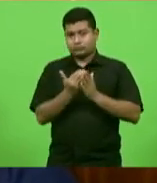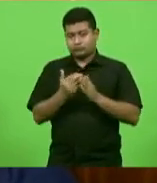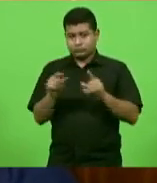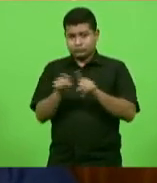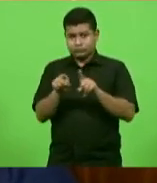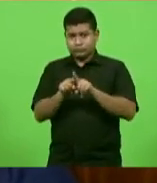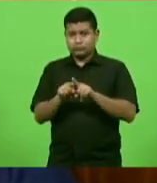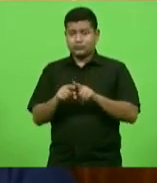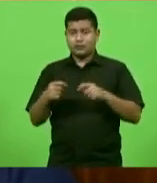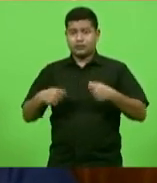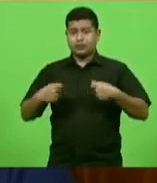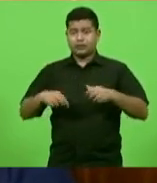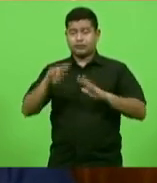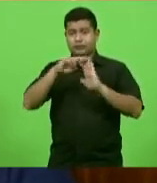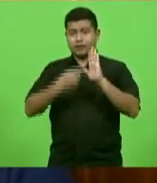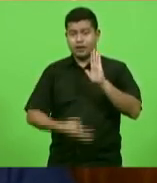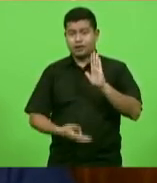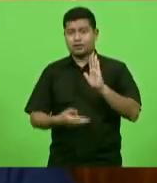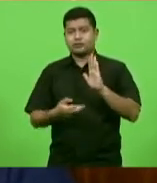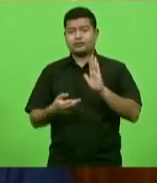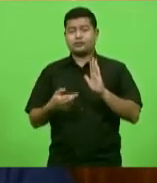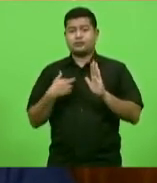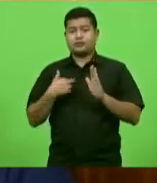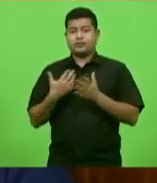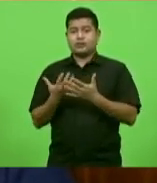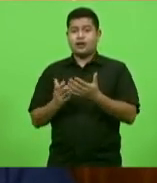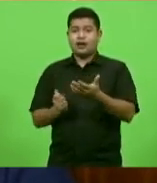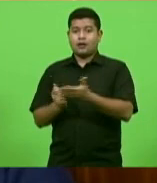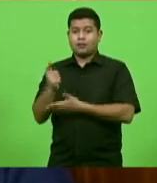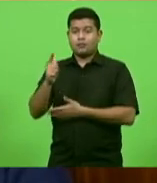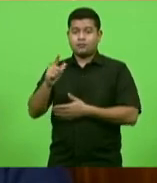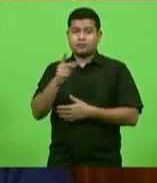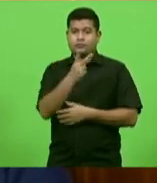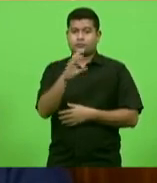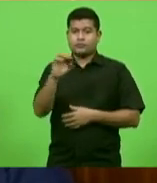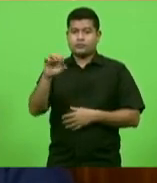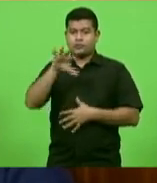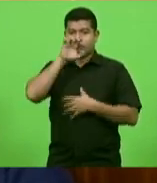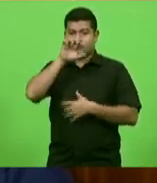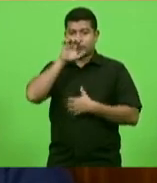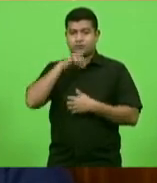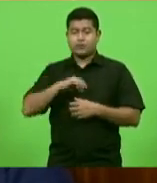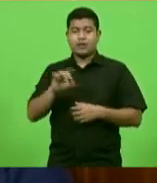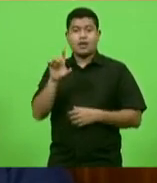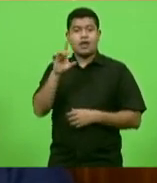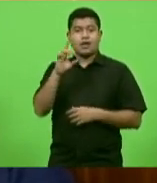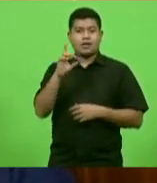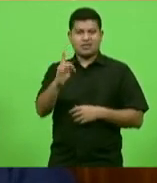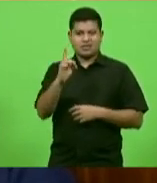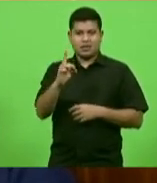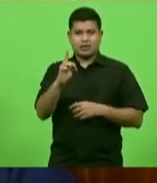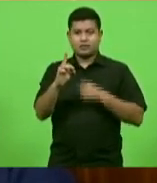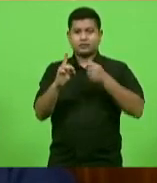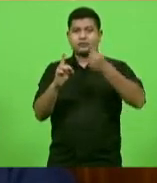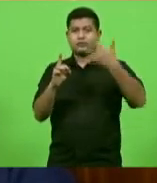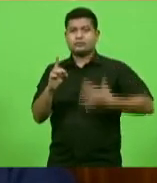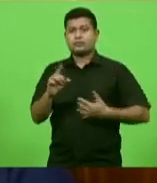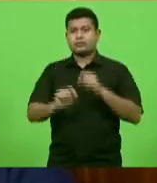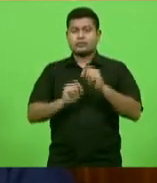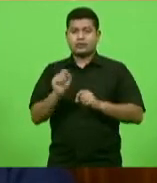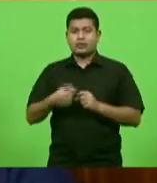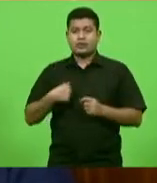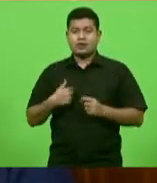legais no que tange ao processo de aquisição dos 200 respiradores. E letra D, omissão no